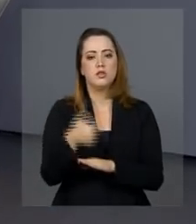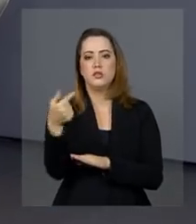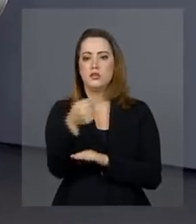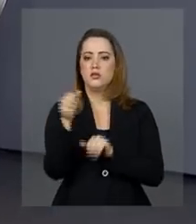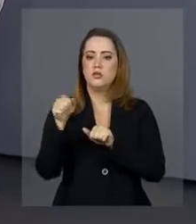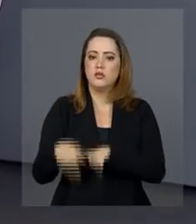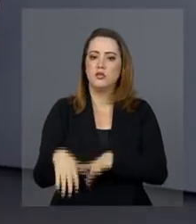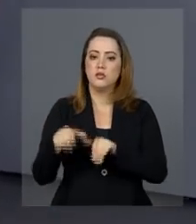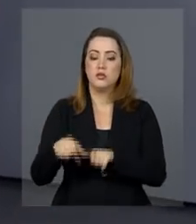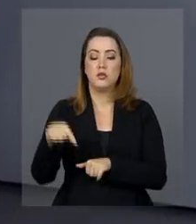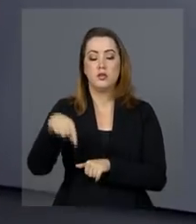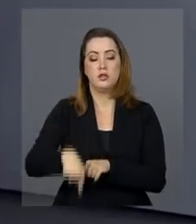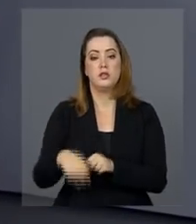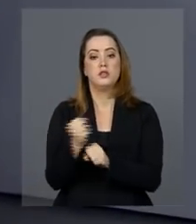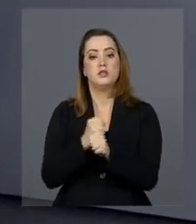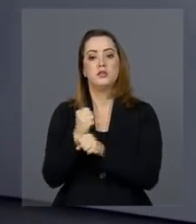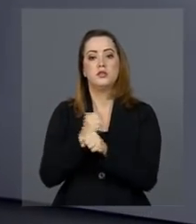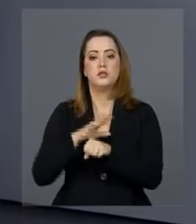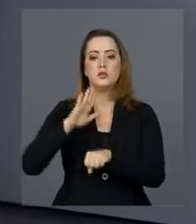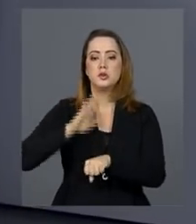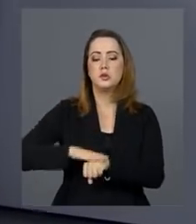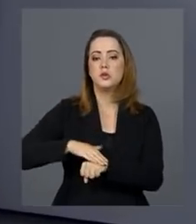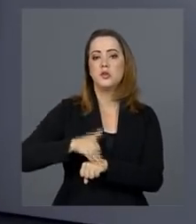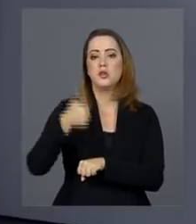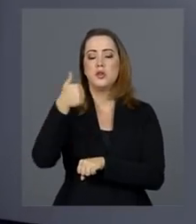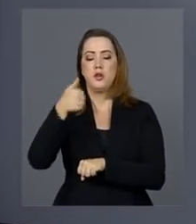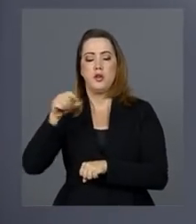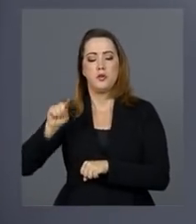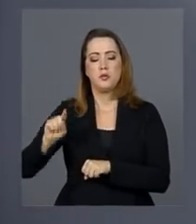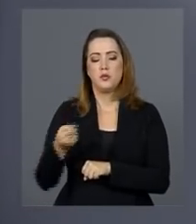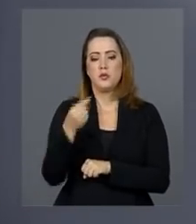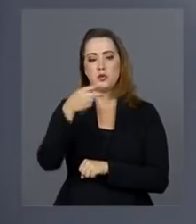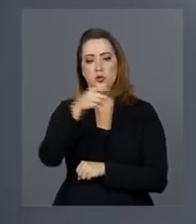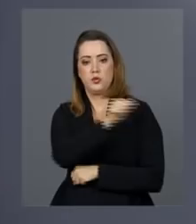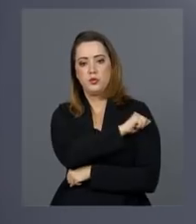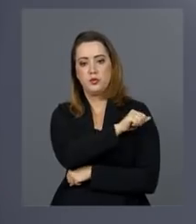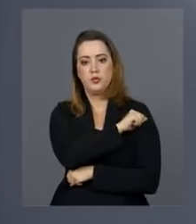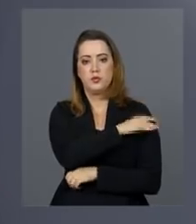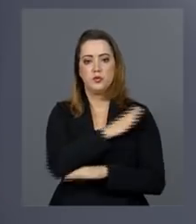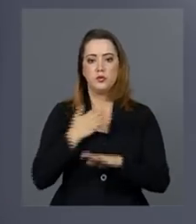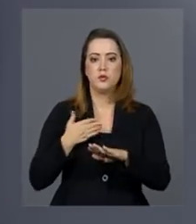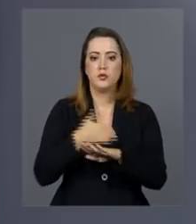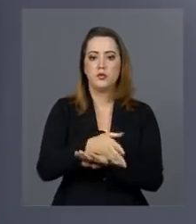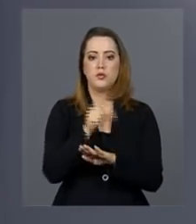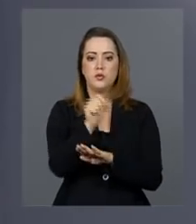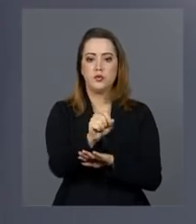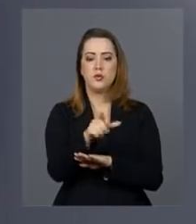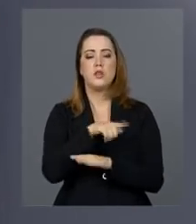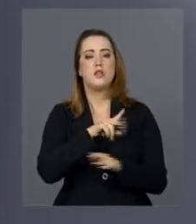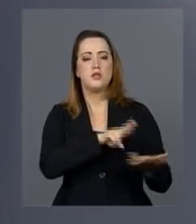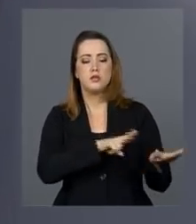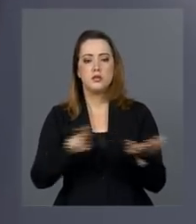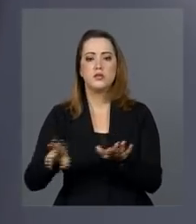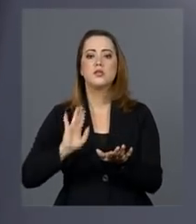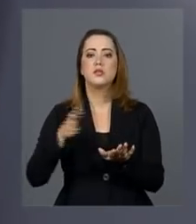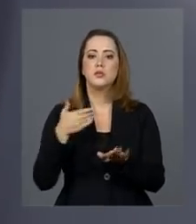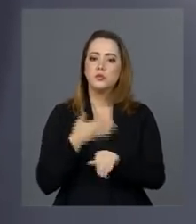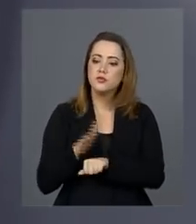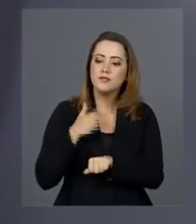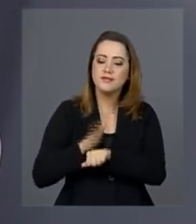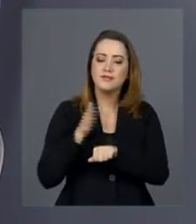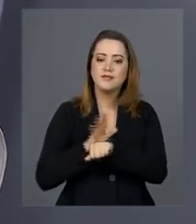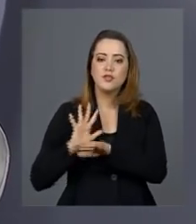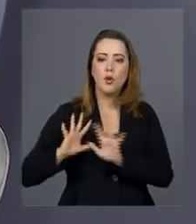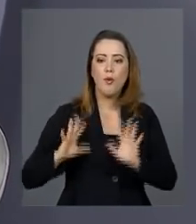setembro. Este ano, mais de 1.000 alunos de escolas públicas vão participar. As últimas semanas foram de ensaios para dar